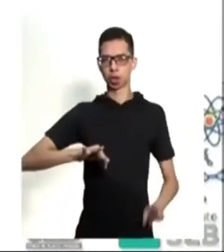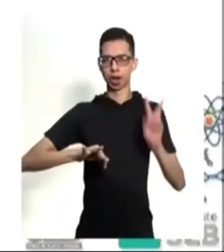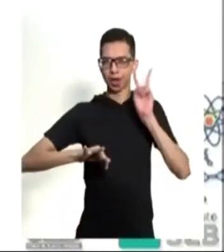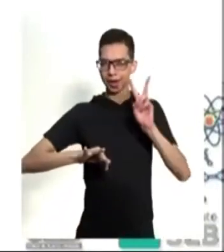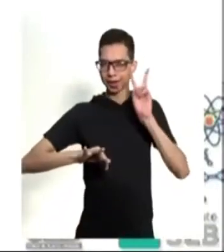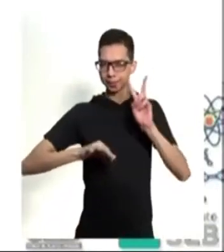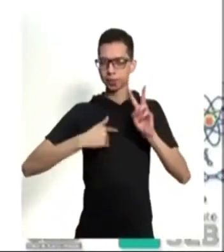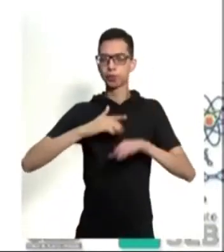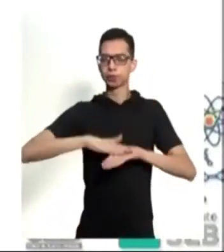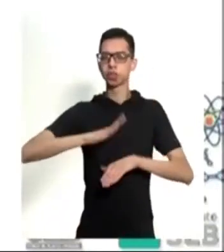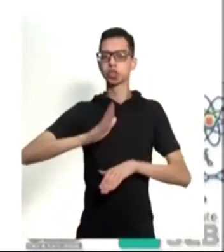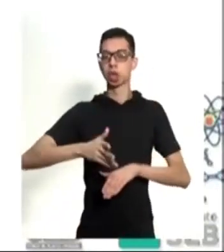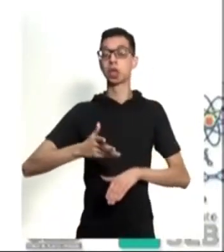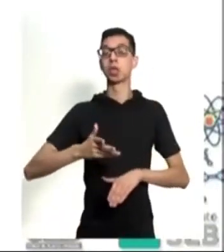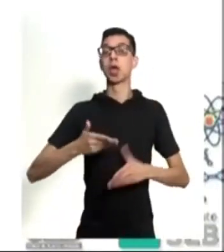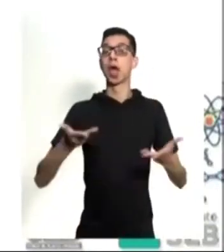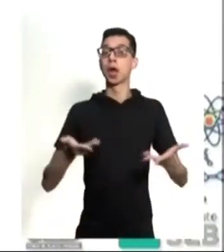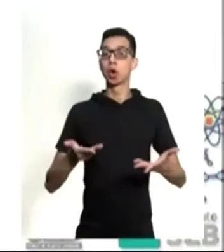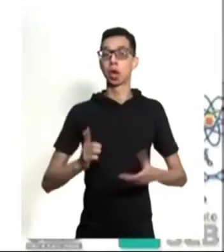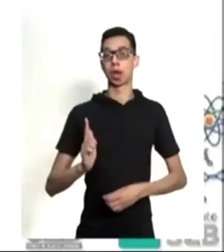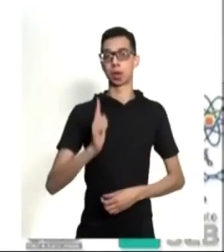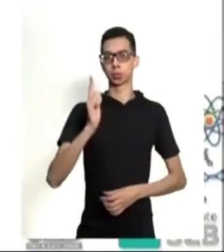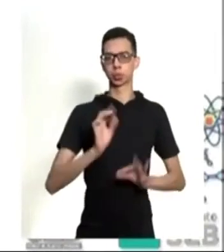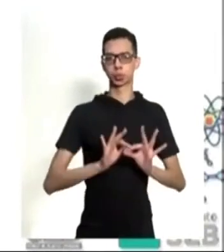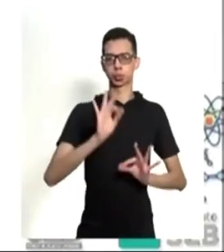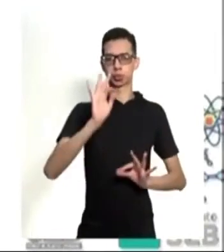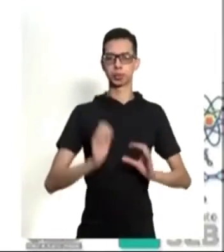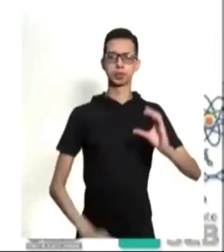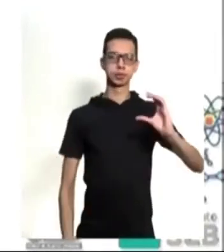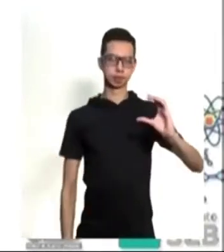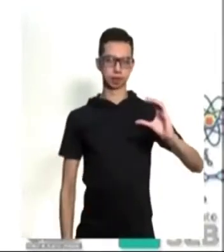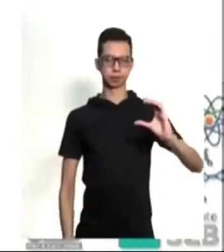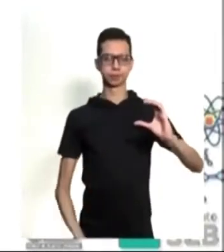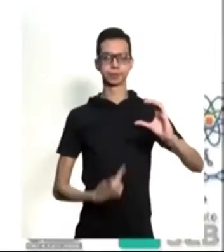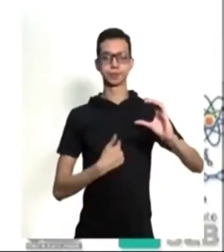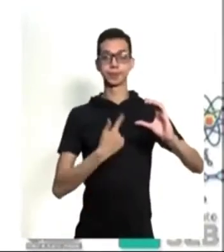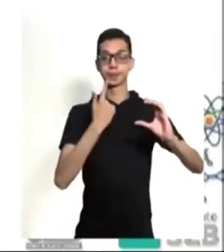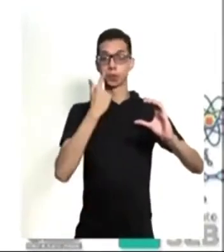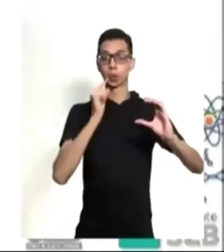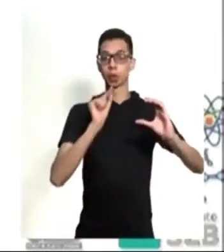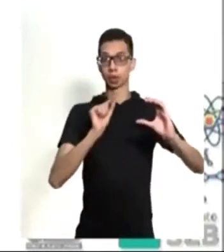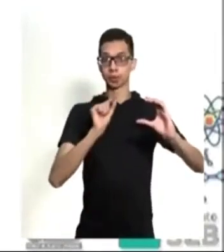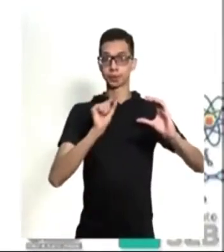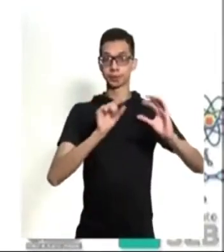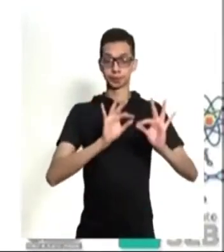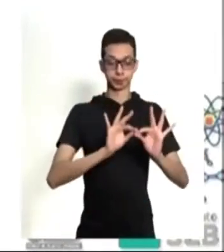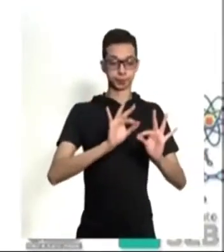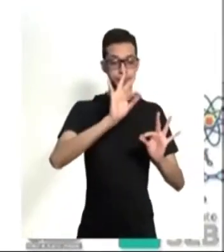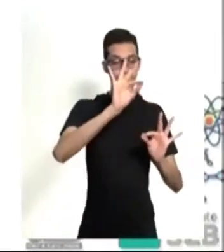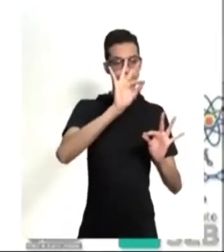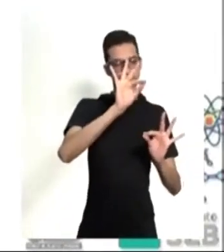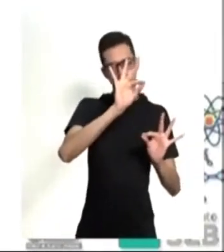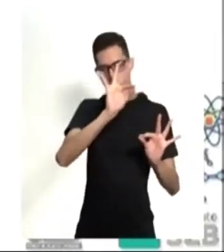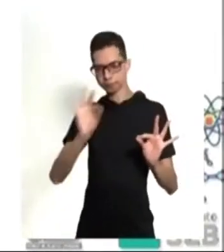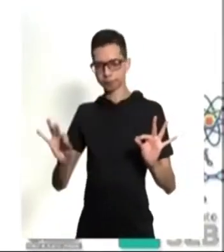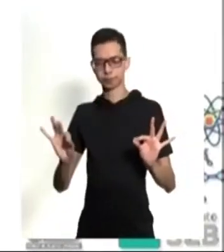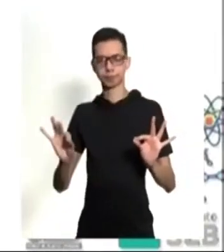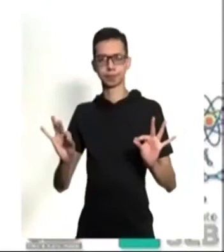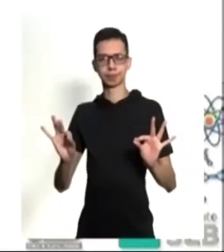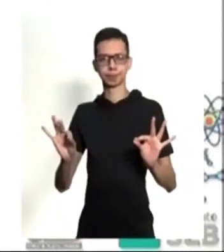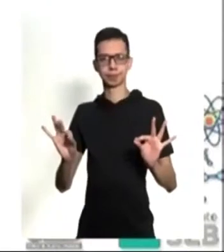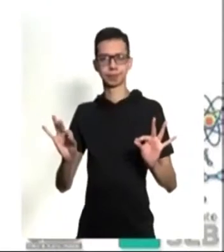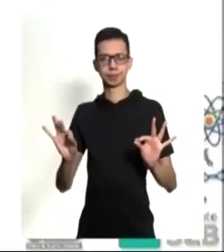Eu vou pegar a altura dessa caixa, que tem a altura C, e vou traçar a diagonal do